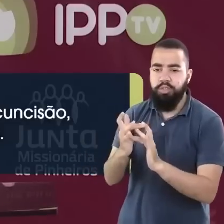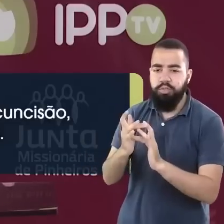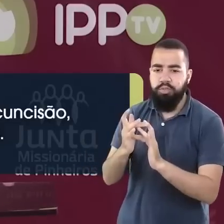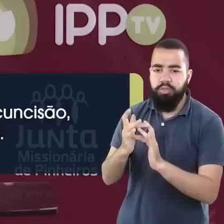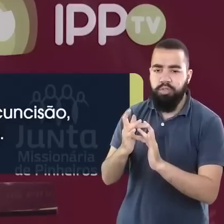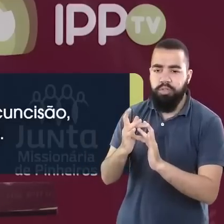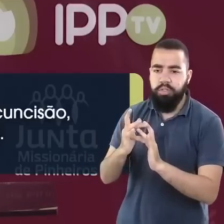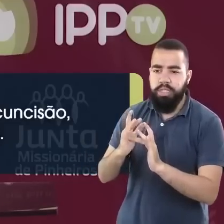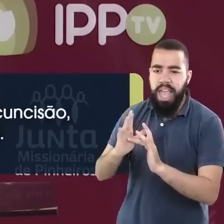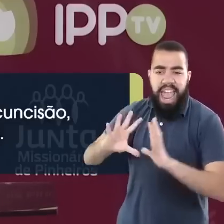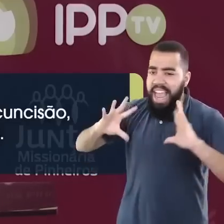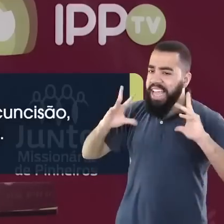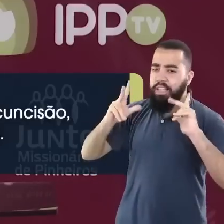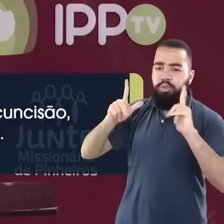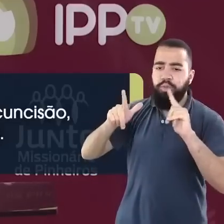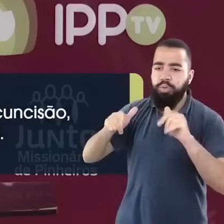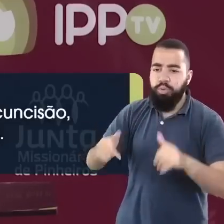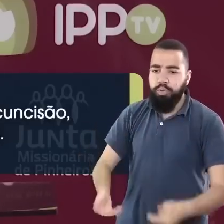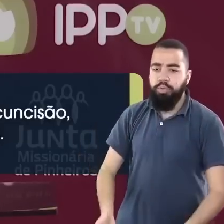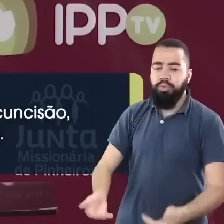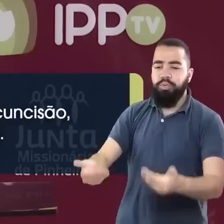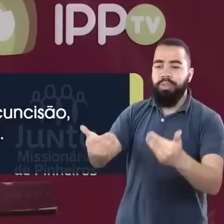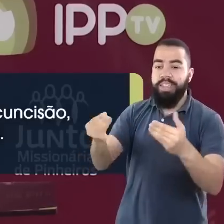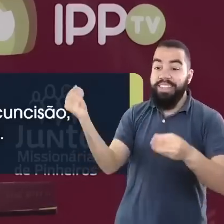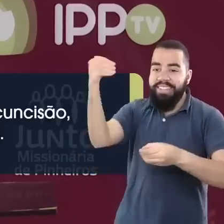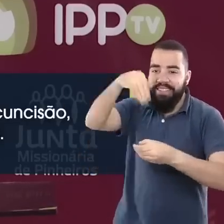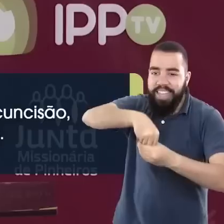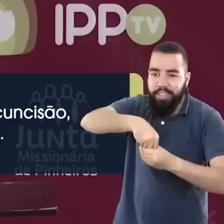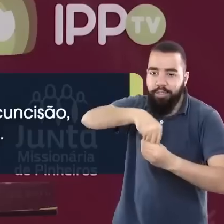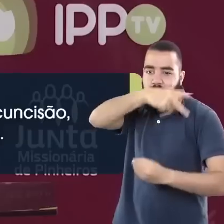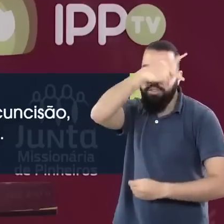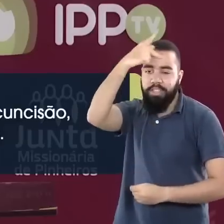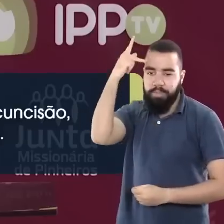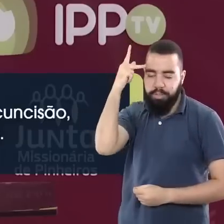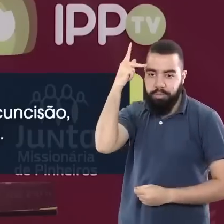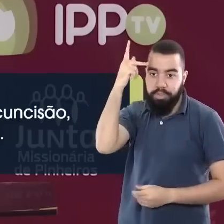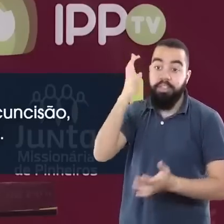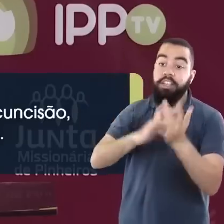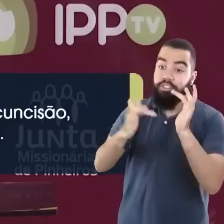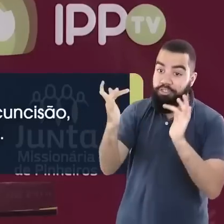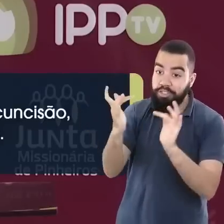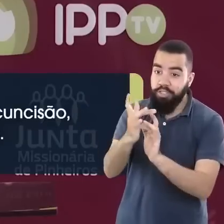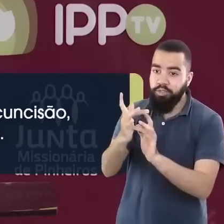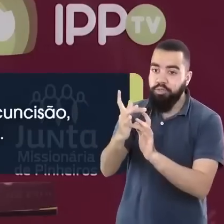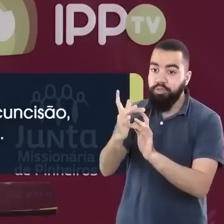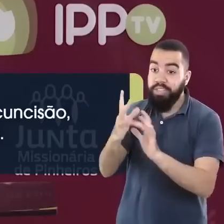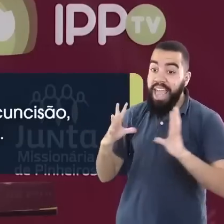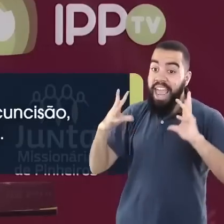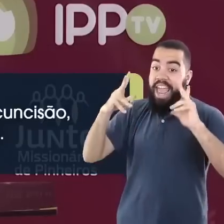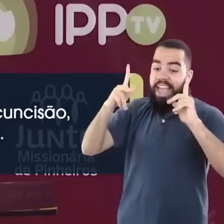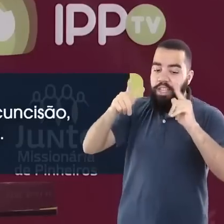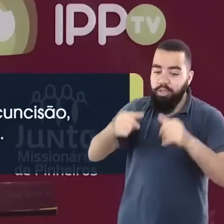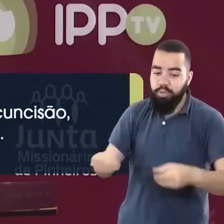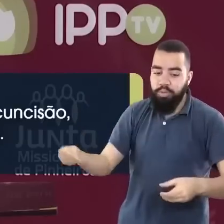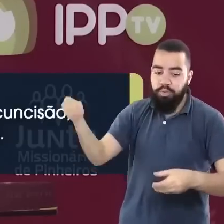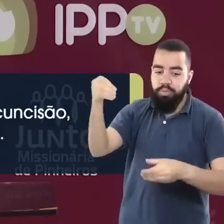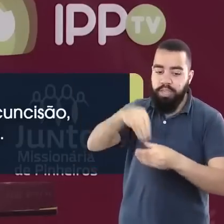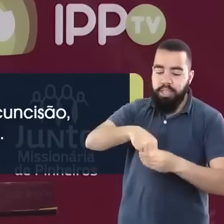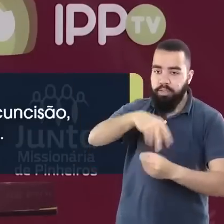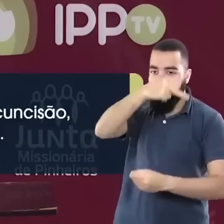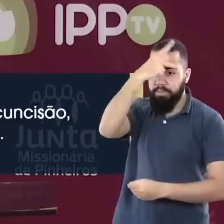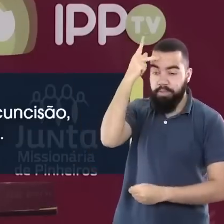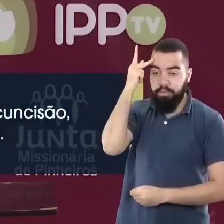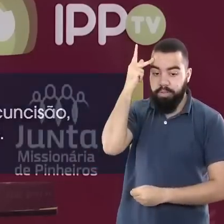em todos pode repetir comigo porém Cristo é Tudo em